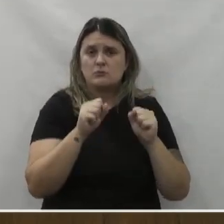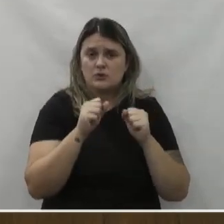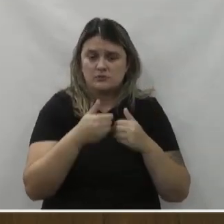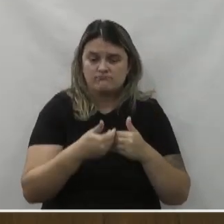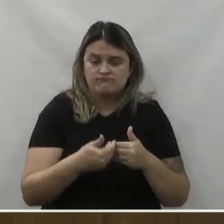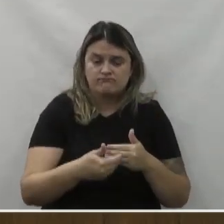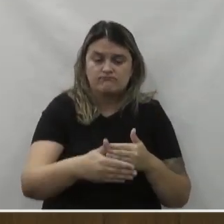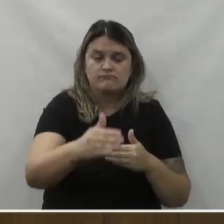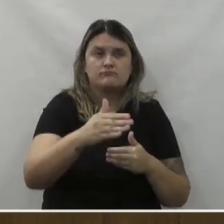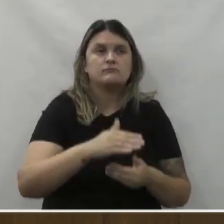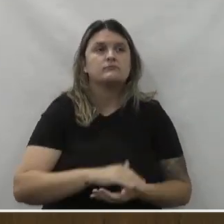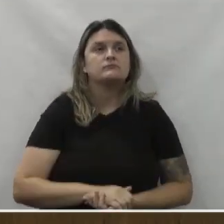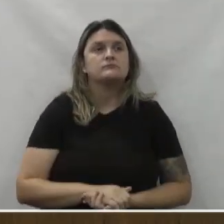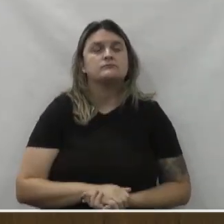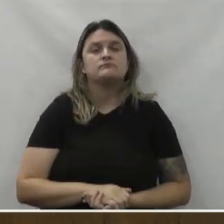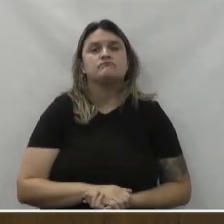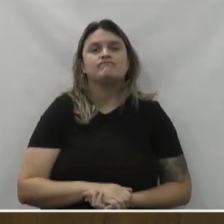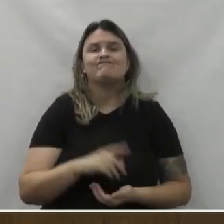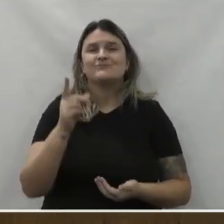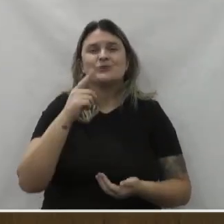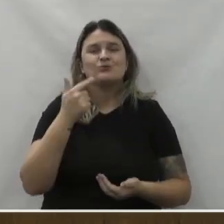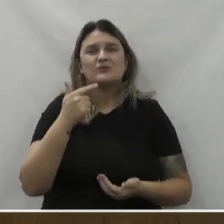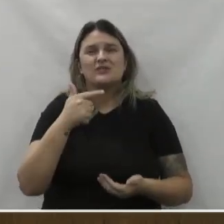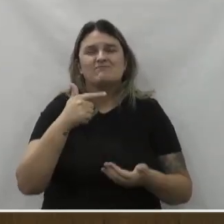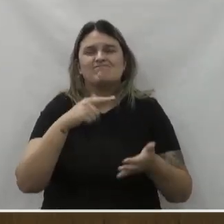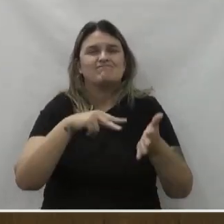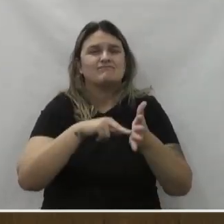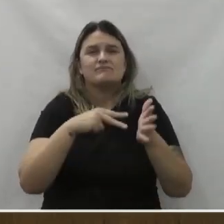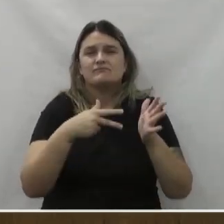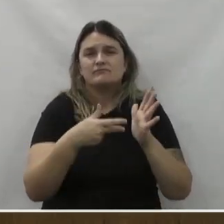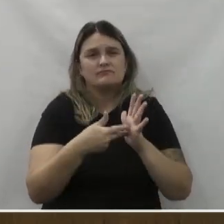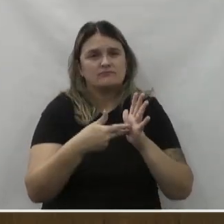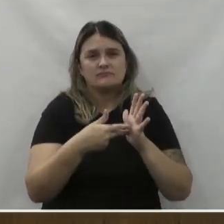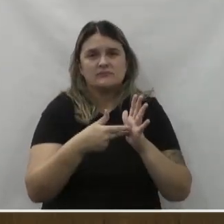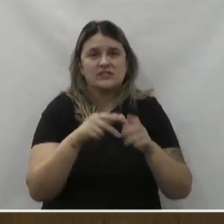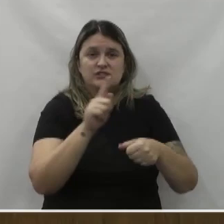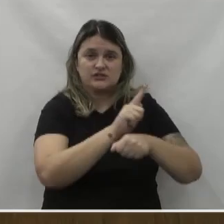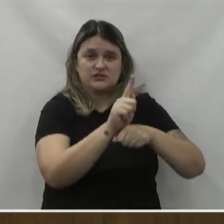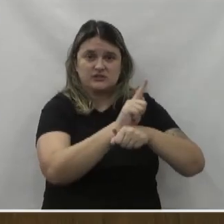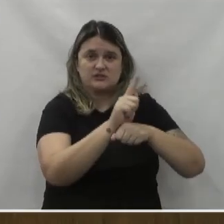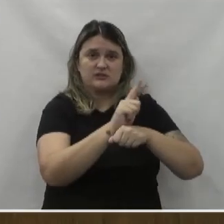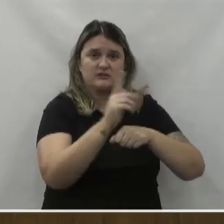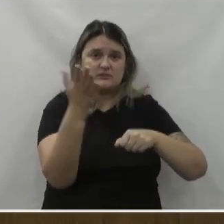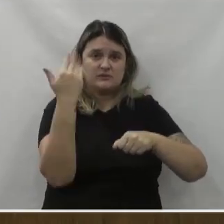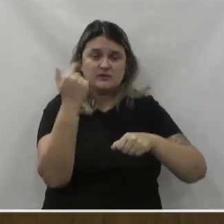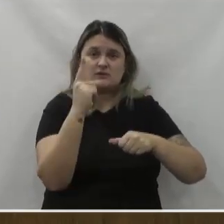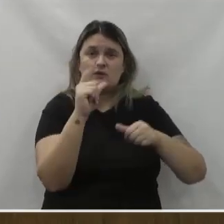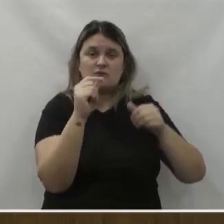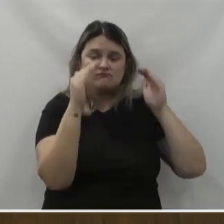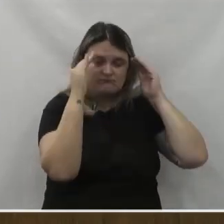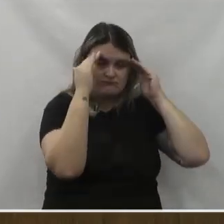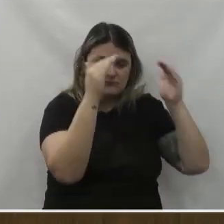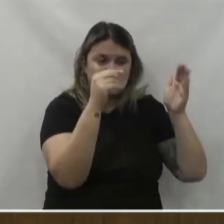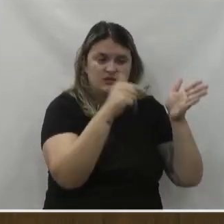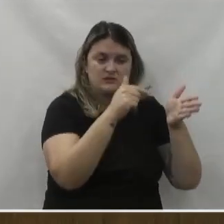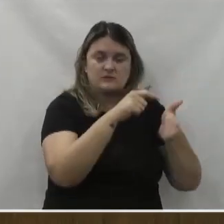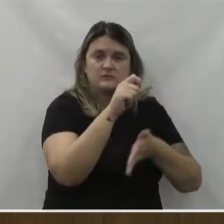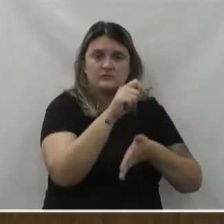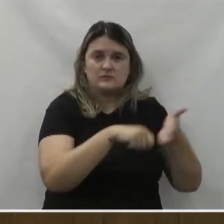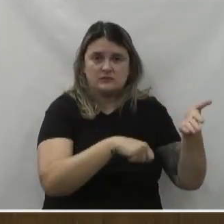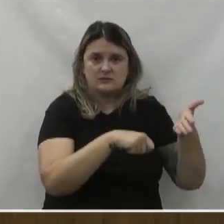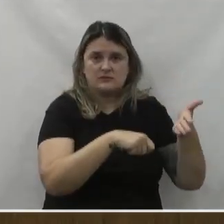seguimento. Então, não faz sentido, né, como eu falei, da gestão passada não ter executado esse contrato.